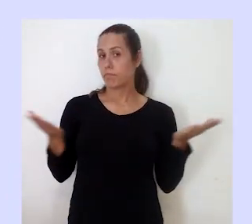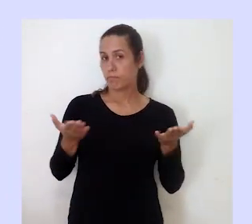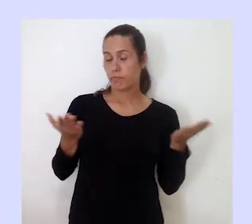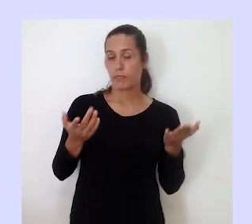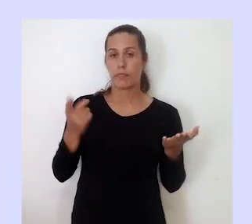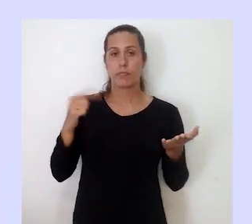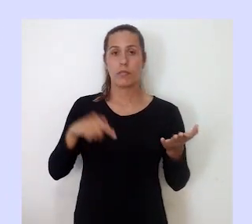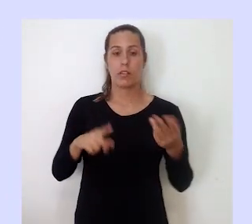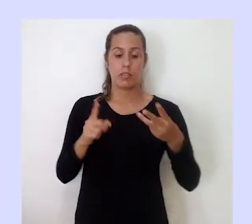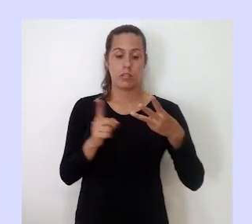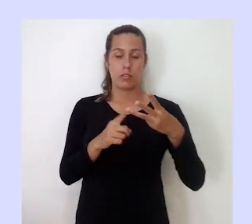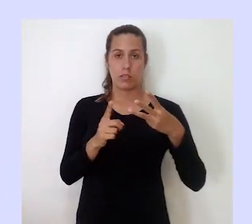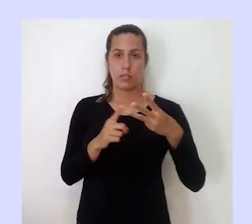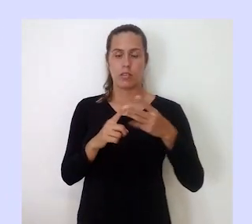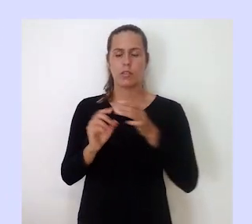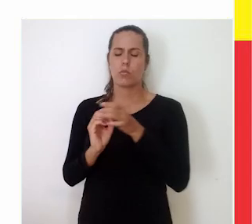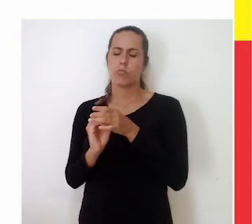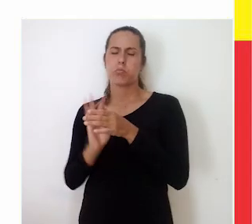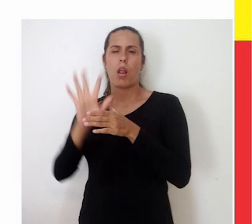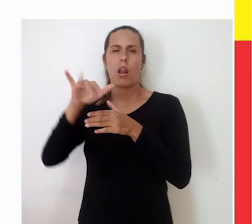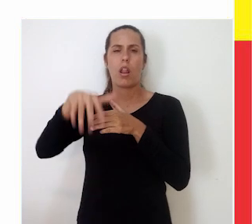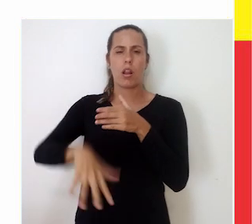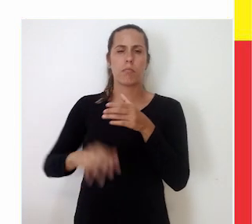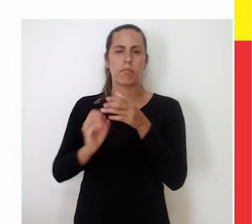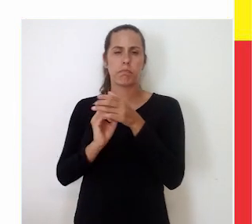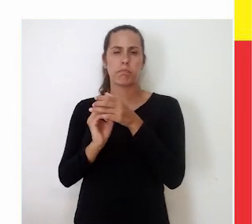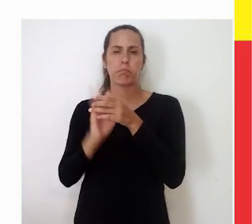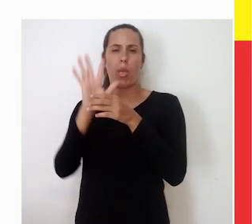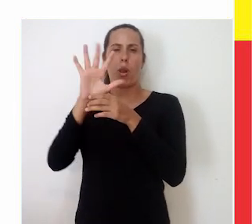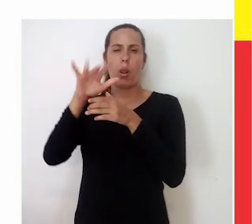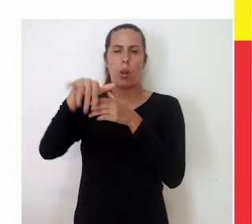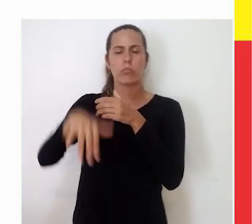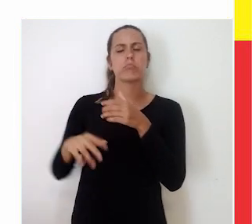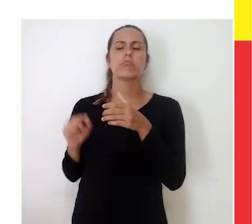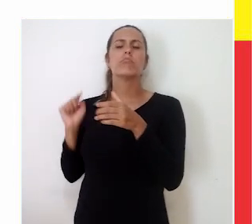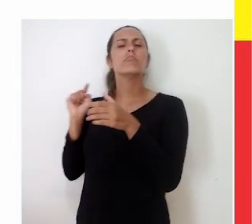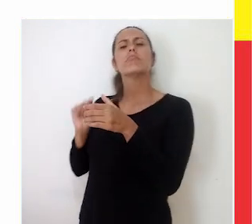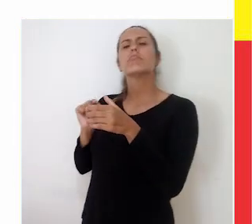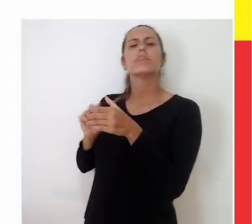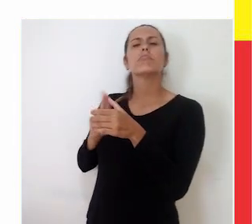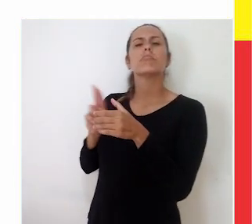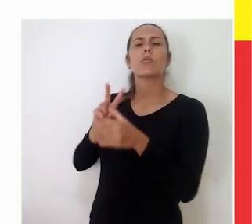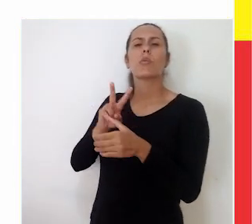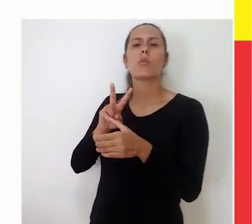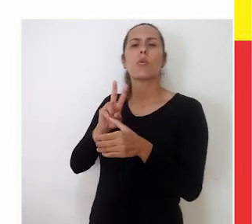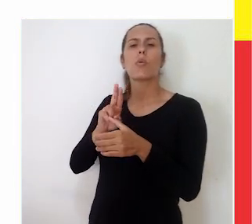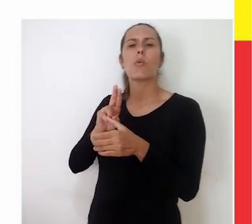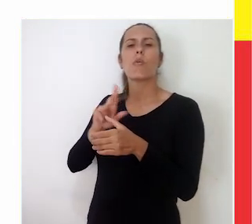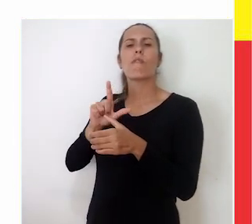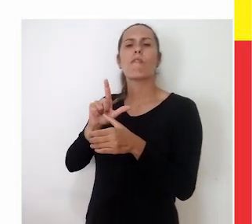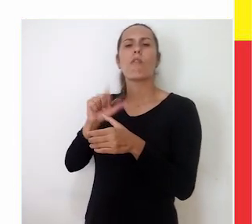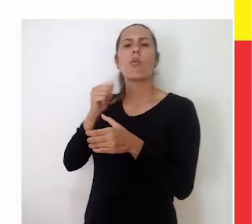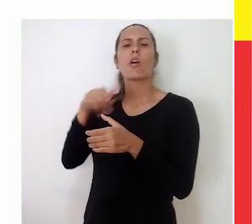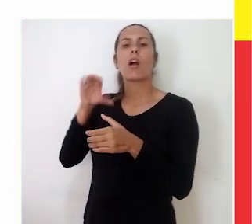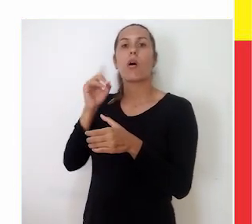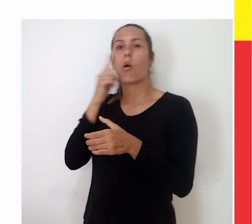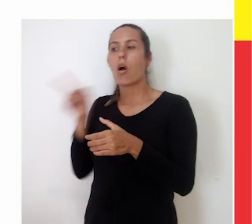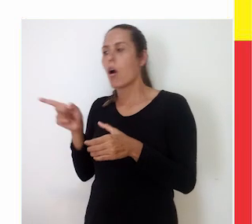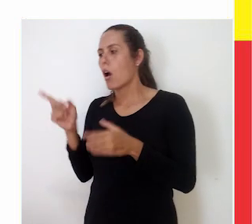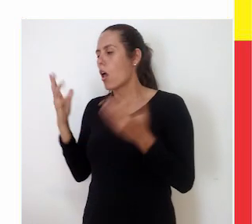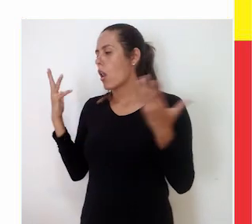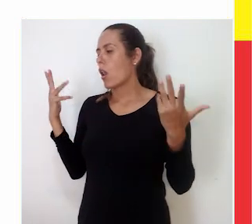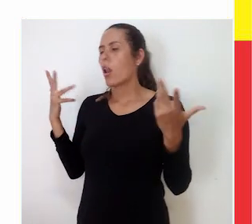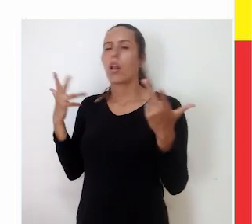hoje é o vulcanismo. Vulcão. O que é o vulcão? Vejam a imagem, que